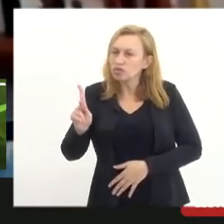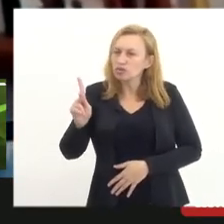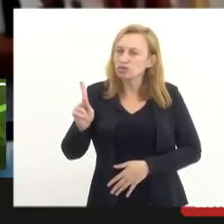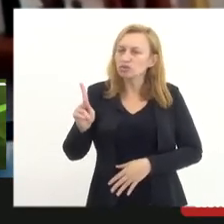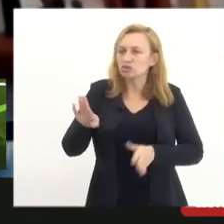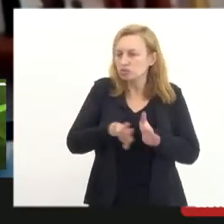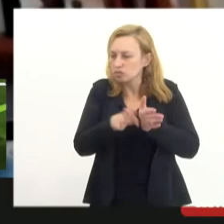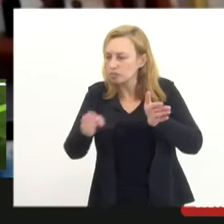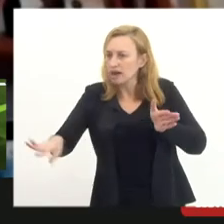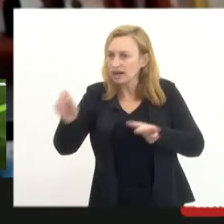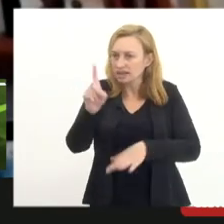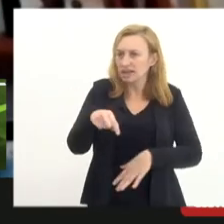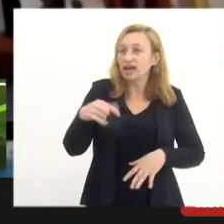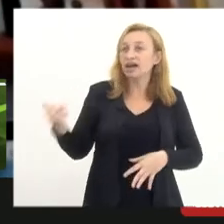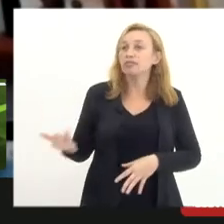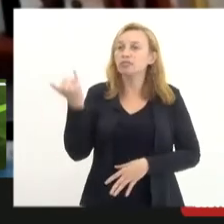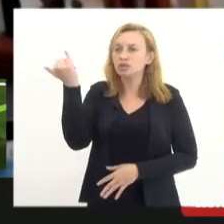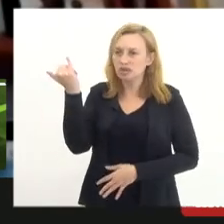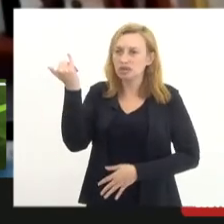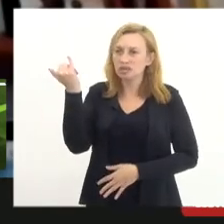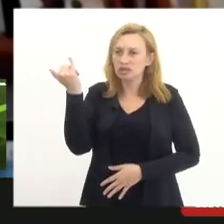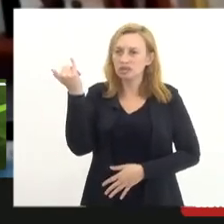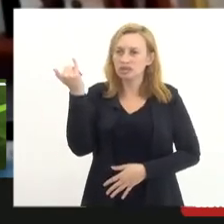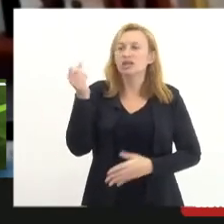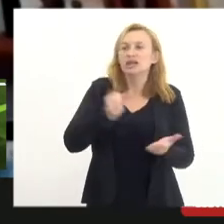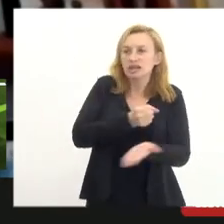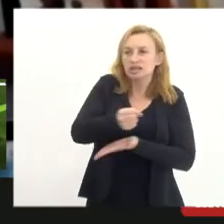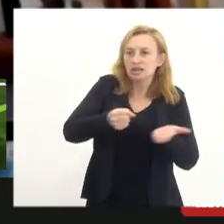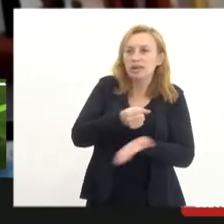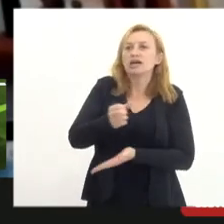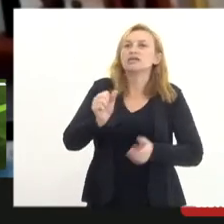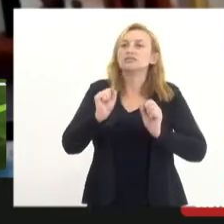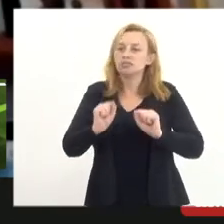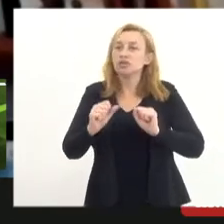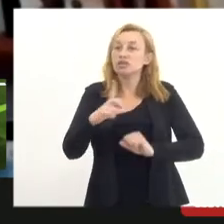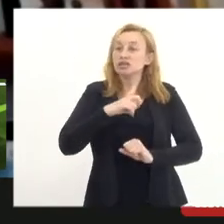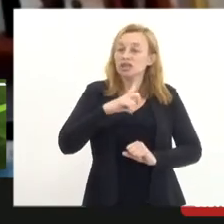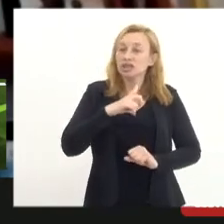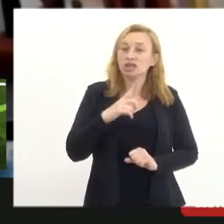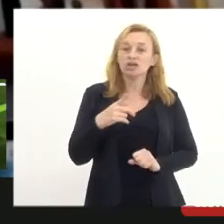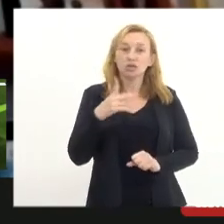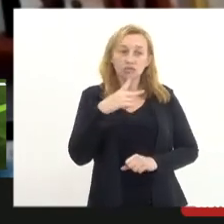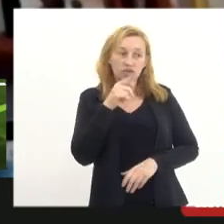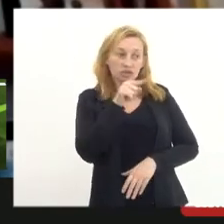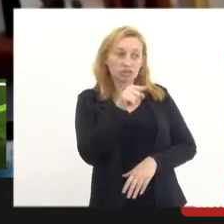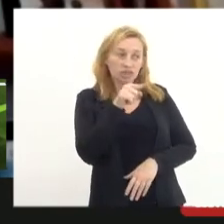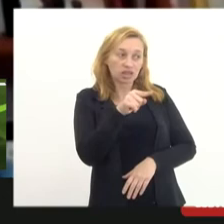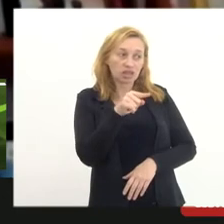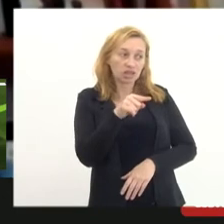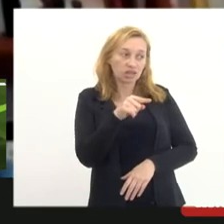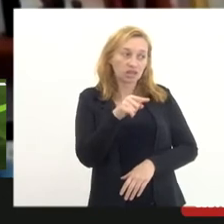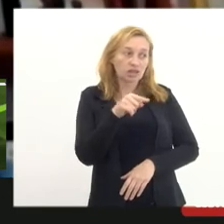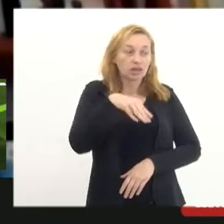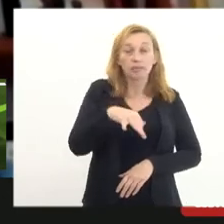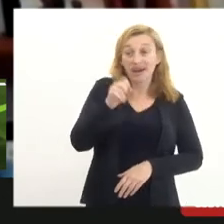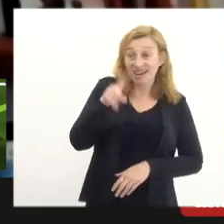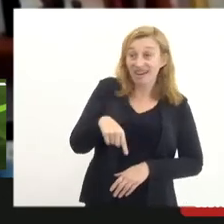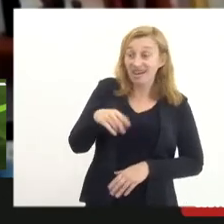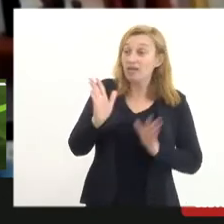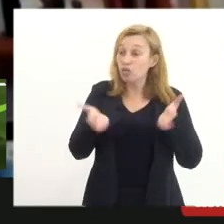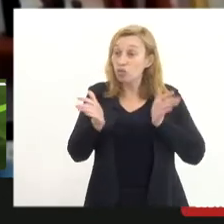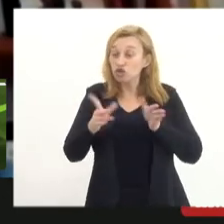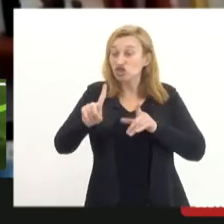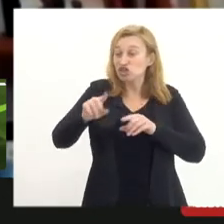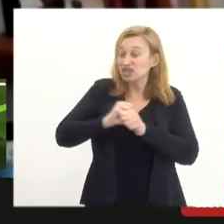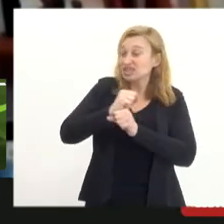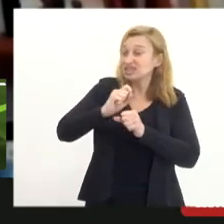né? E a importância que essas bases podem ter, como eu citei aqui o caso de Macaé. Macaé, hoje, depois de